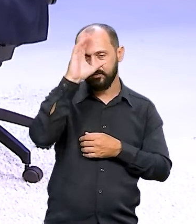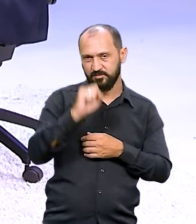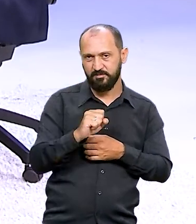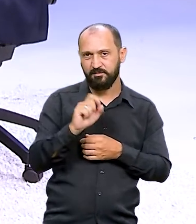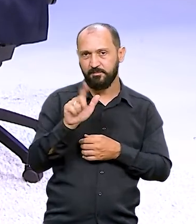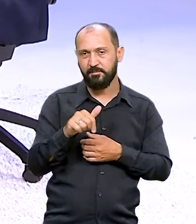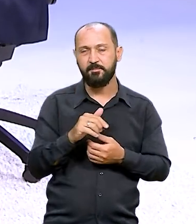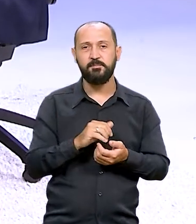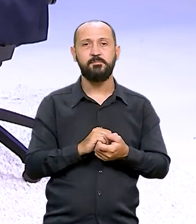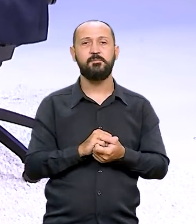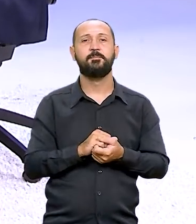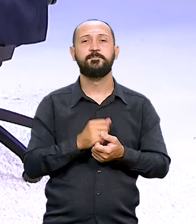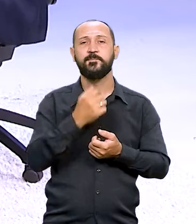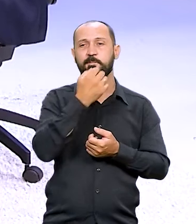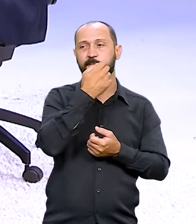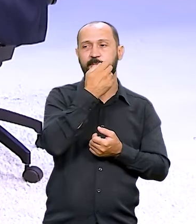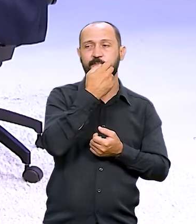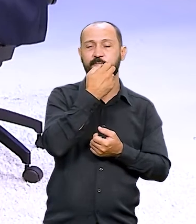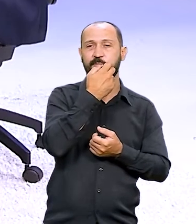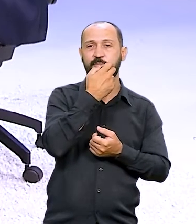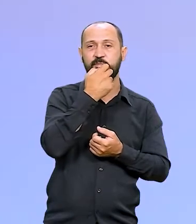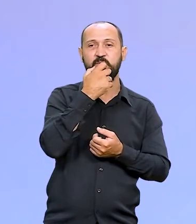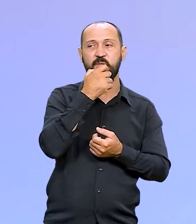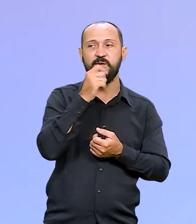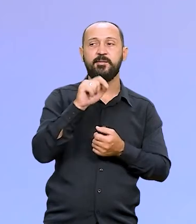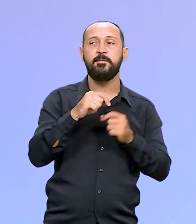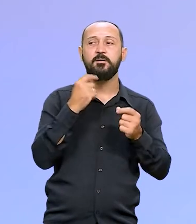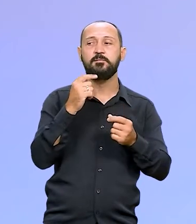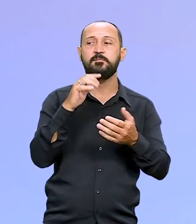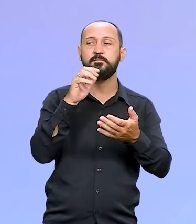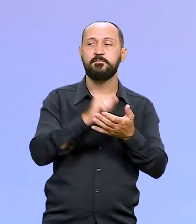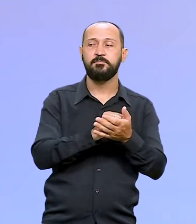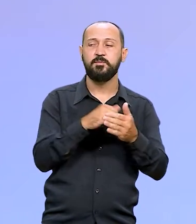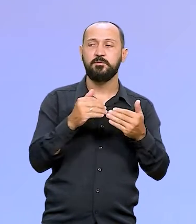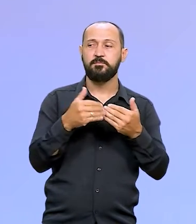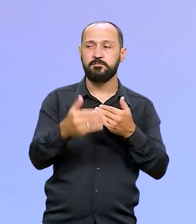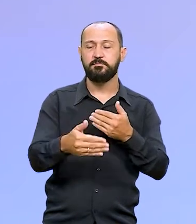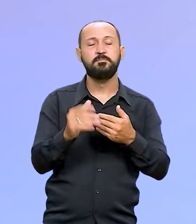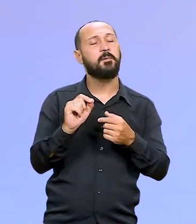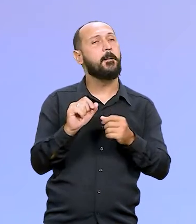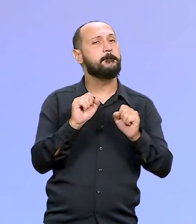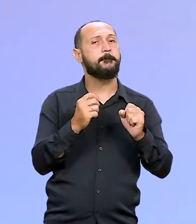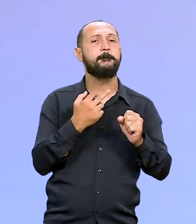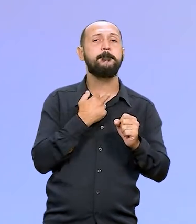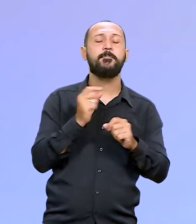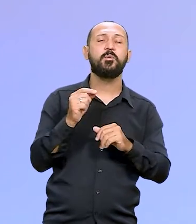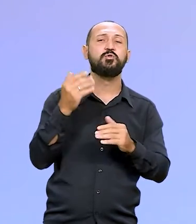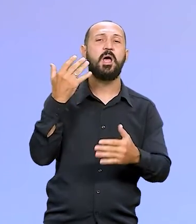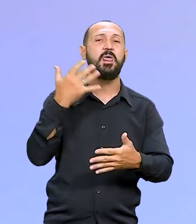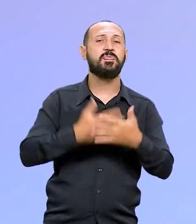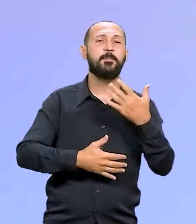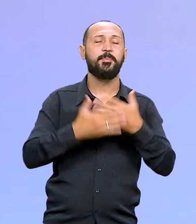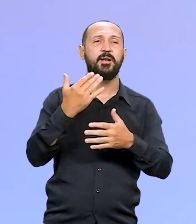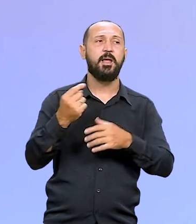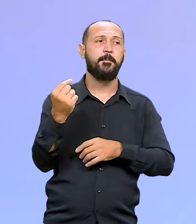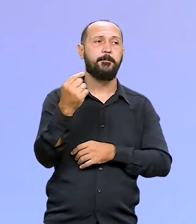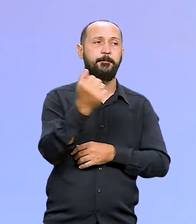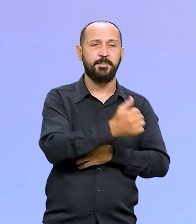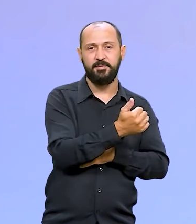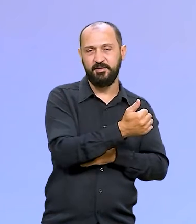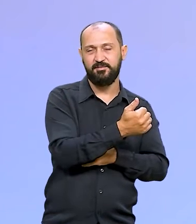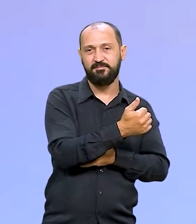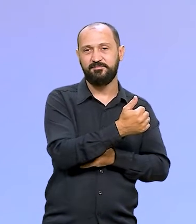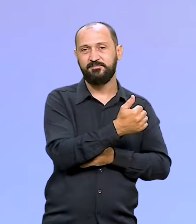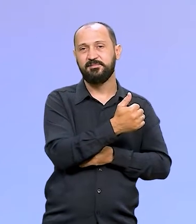decidiu, inclusive, né? Exatamente. Então o que acontece? As alienações fiduciárias subsequentes, elas não podem atrapalhar essa